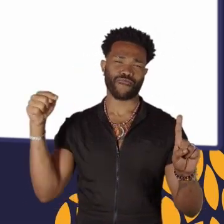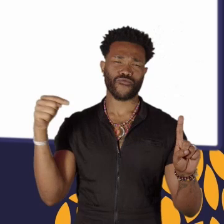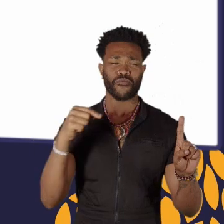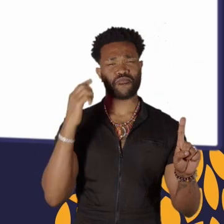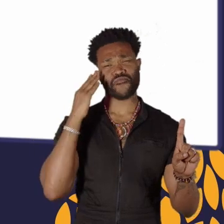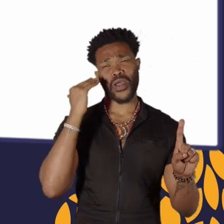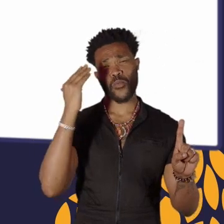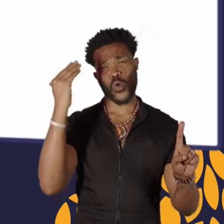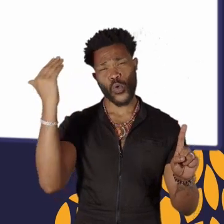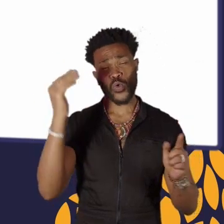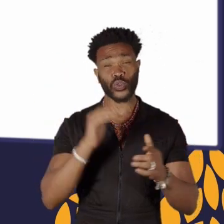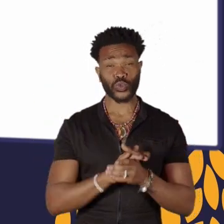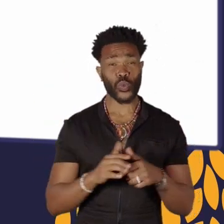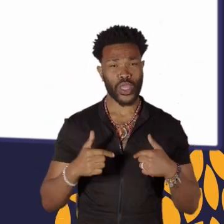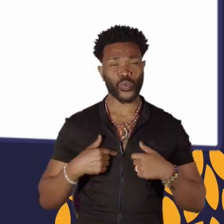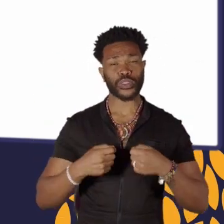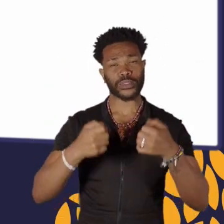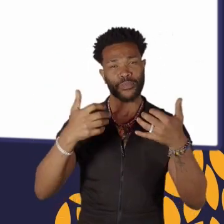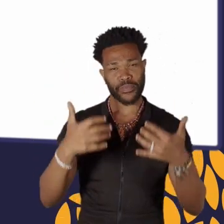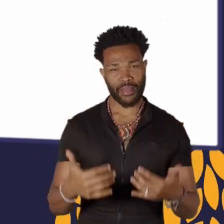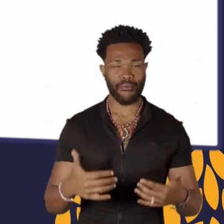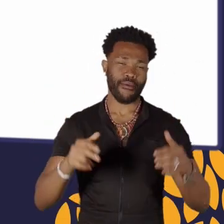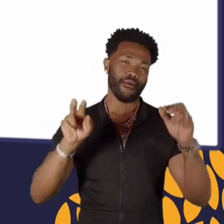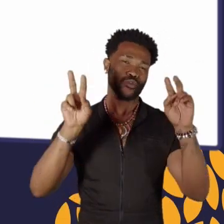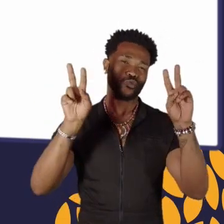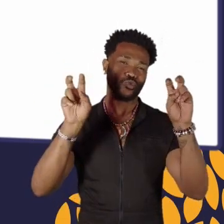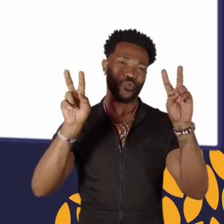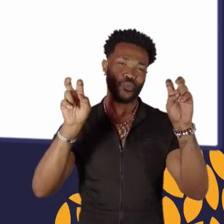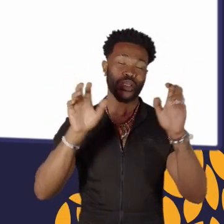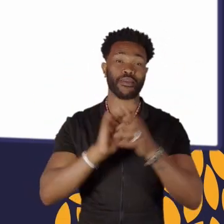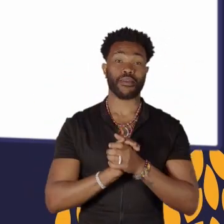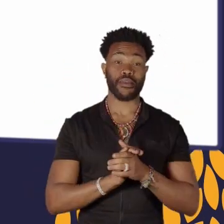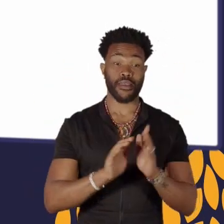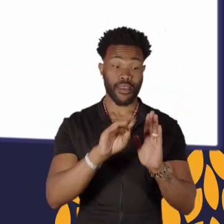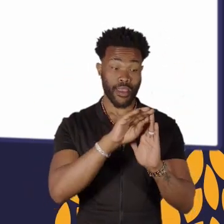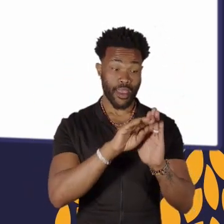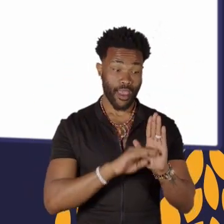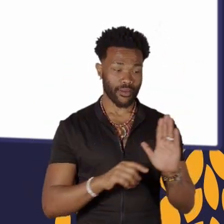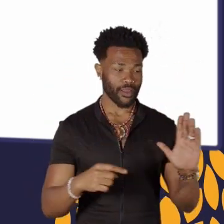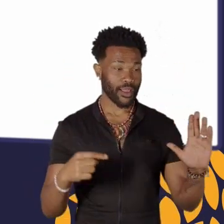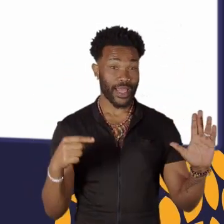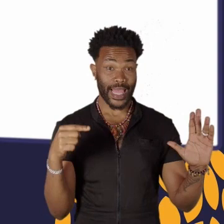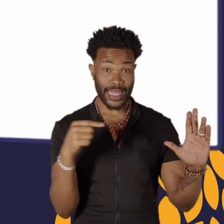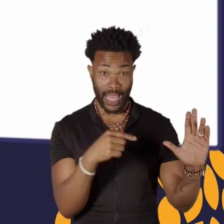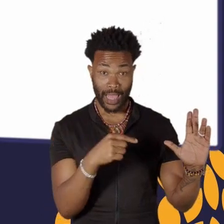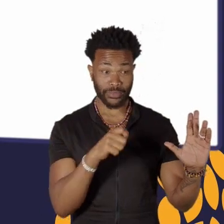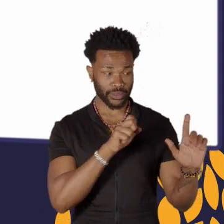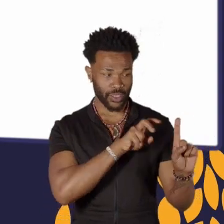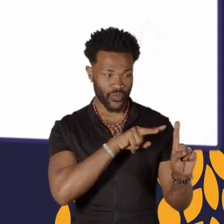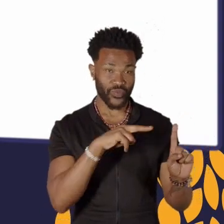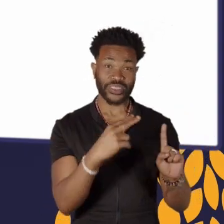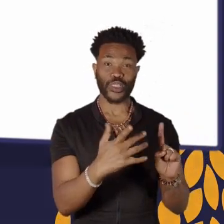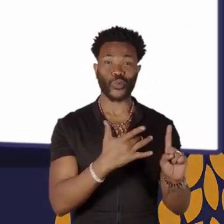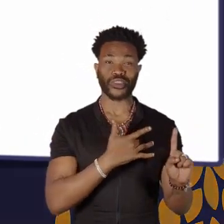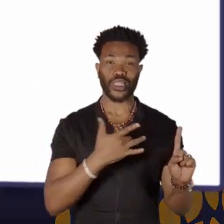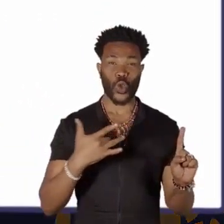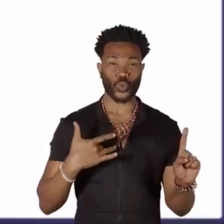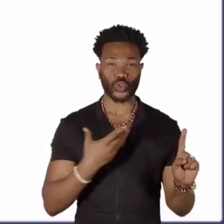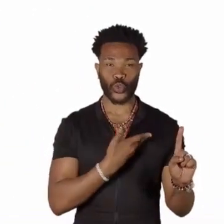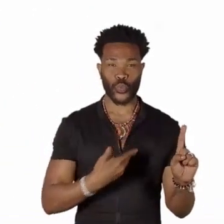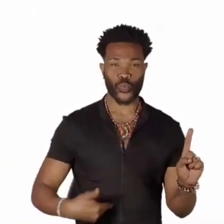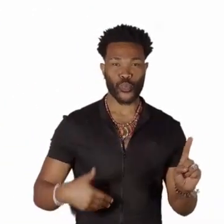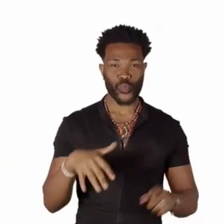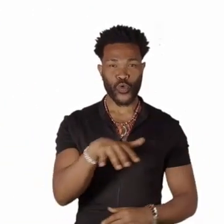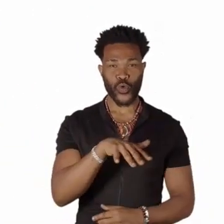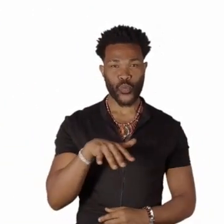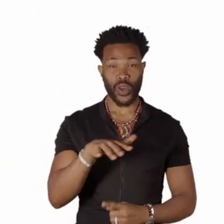conhecido, e toda vez que eu vou discutir sobre regulação da cannabis, nessa perspectiva de saúde pública, ele tem que ser